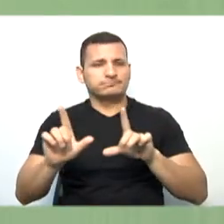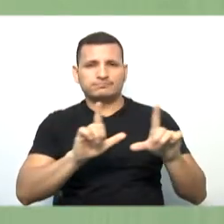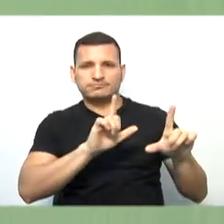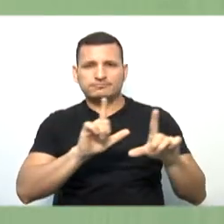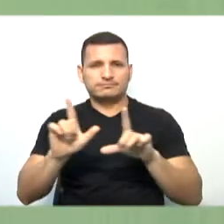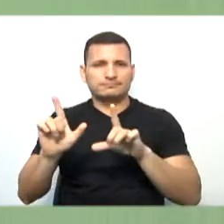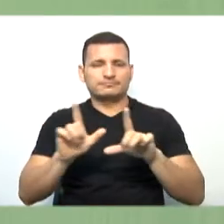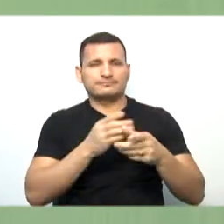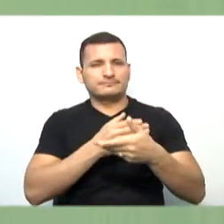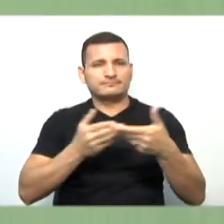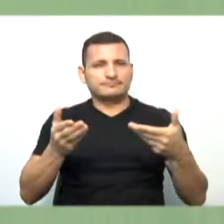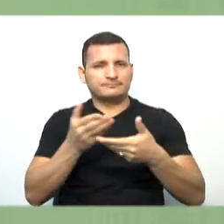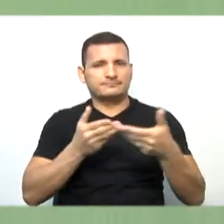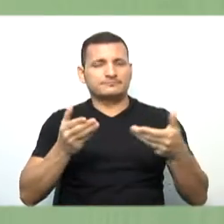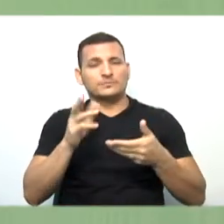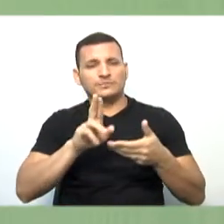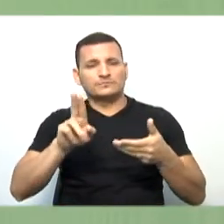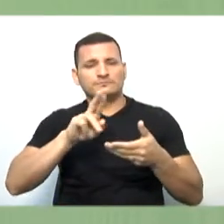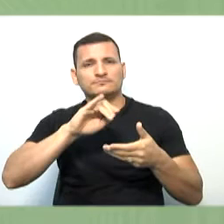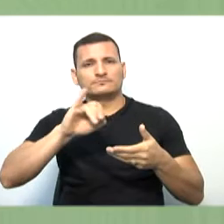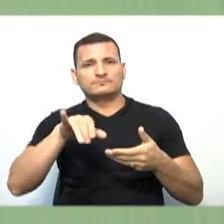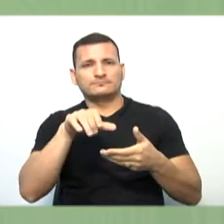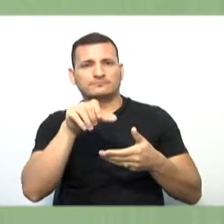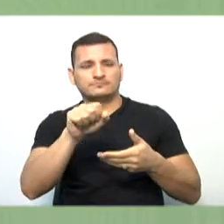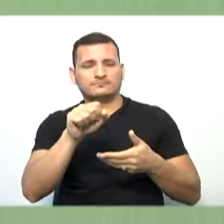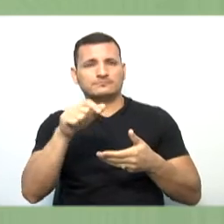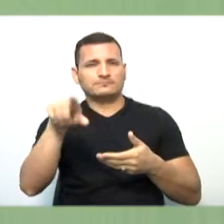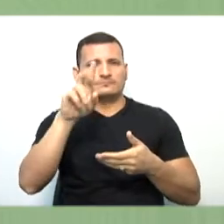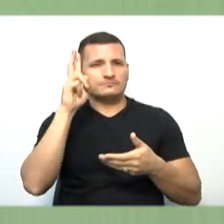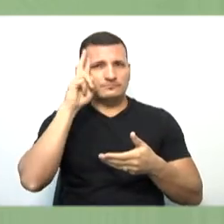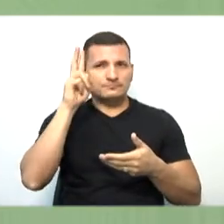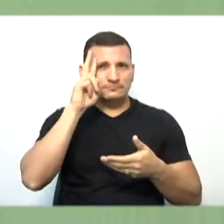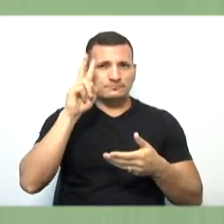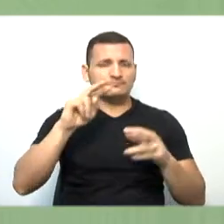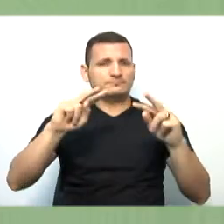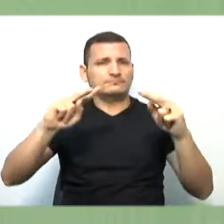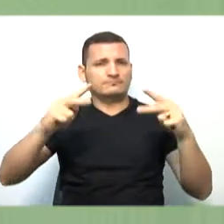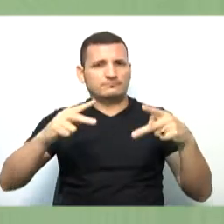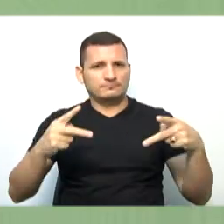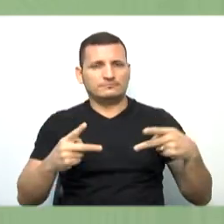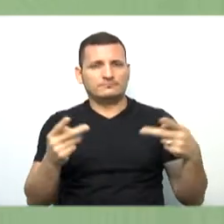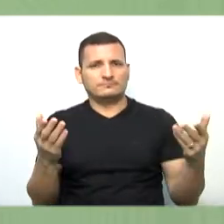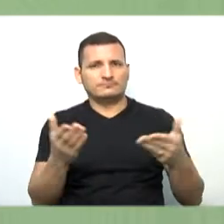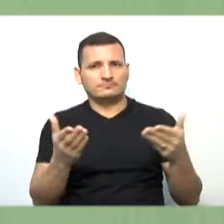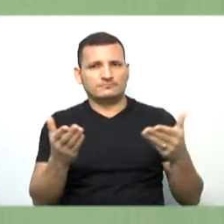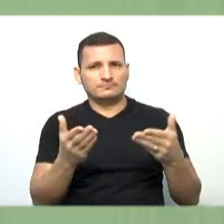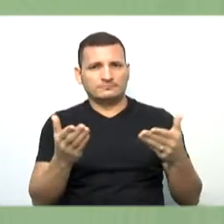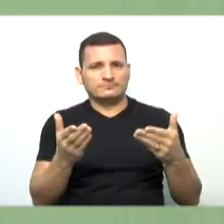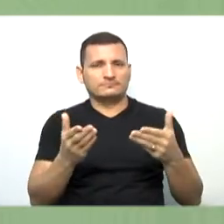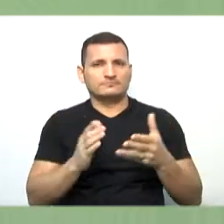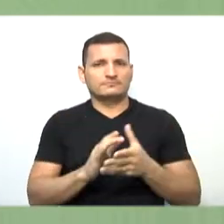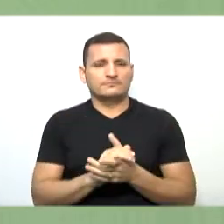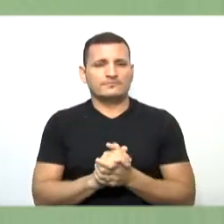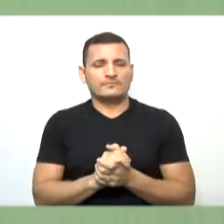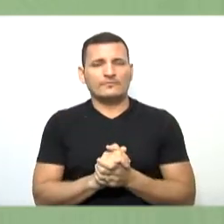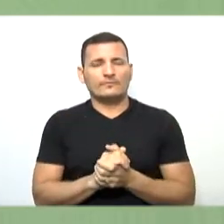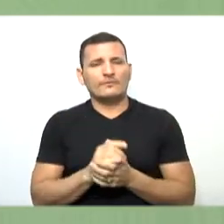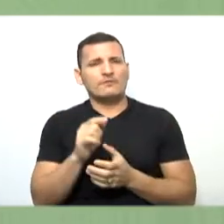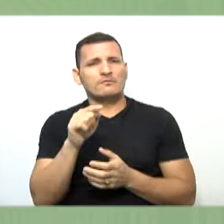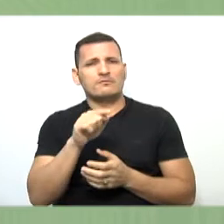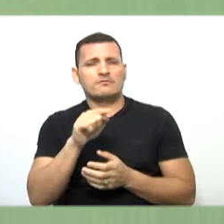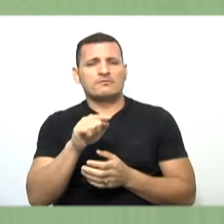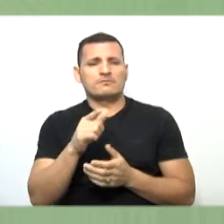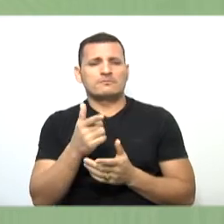JavaScript. Então, relembrando, a tecnologia de HTML hoje, ou seja, atualmente, ela